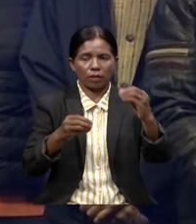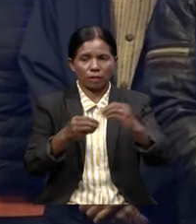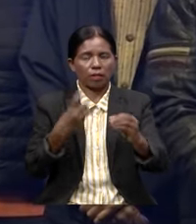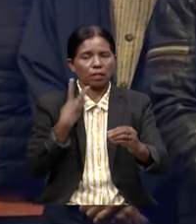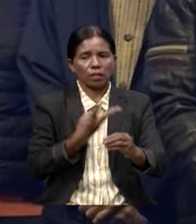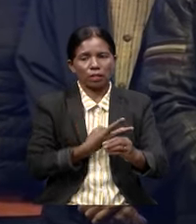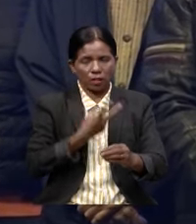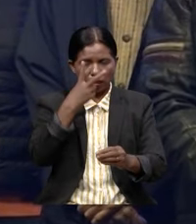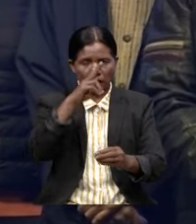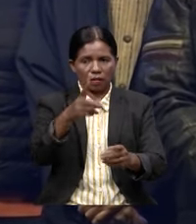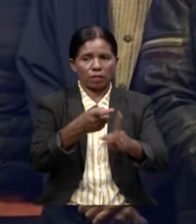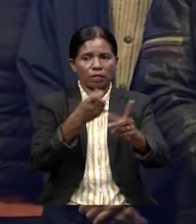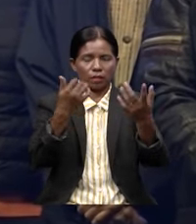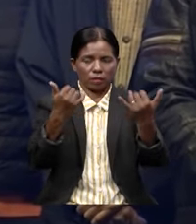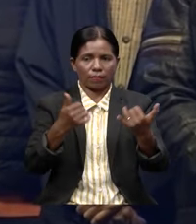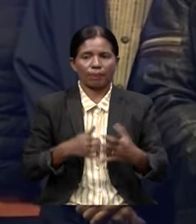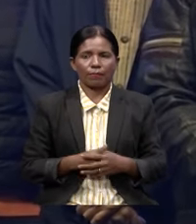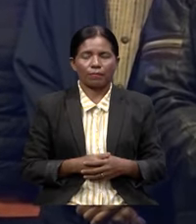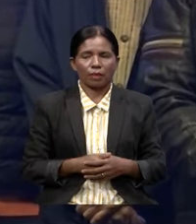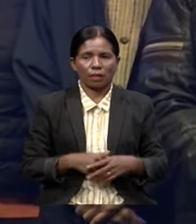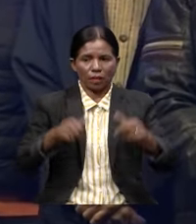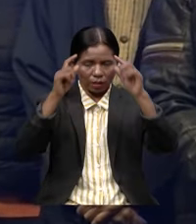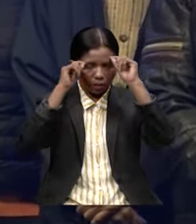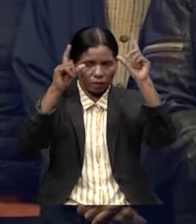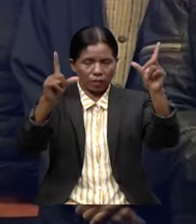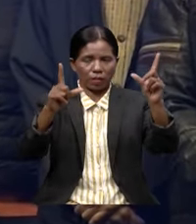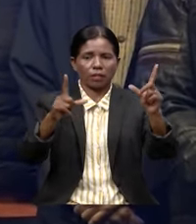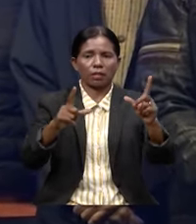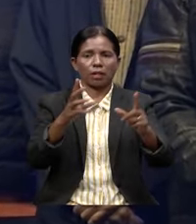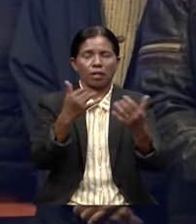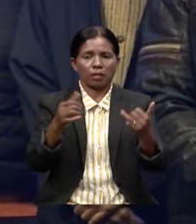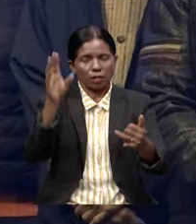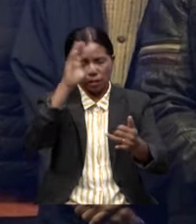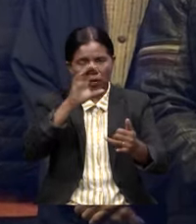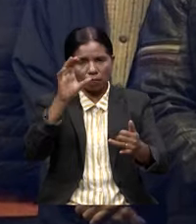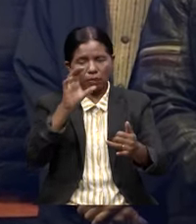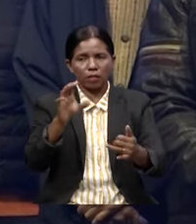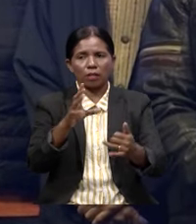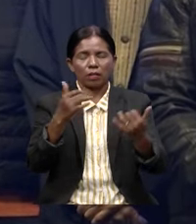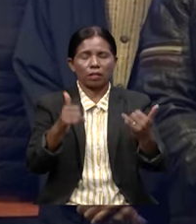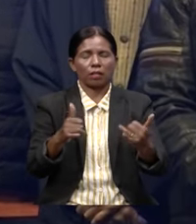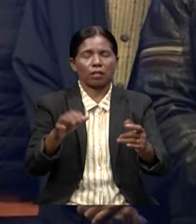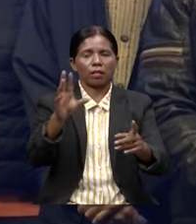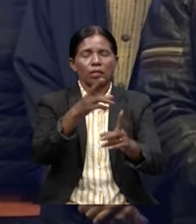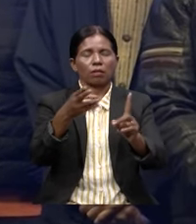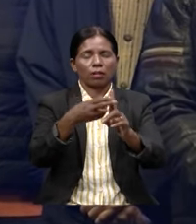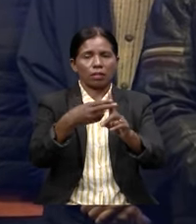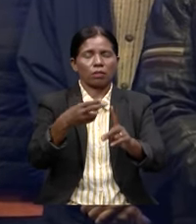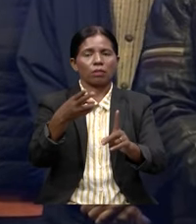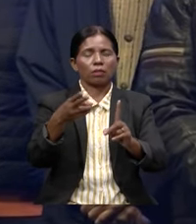itare situação via Timor-Leste, agora está buca o quarto e ali, hotel Sira